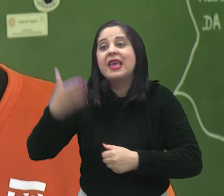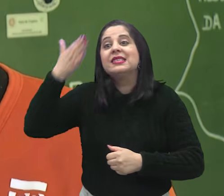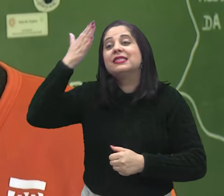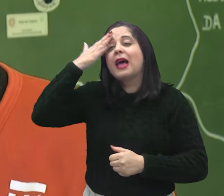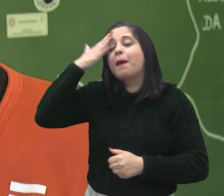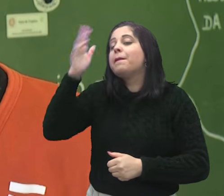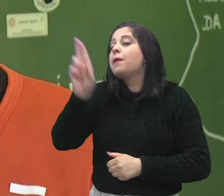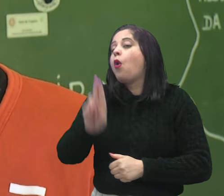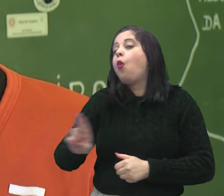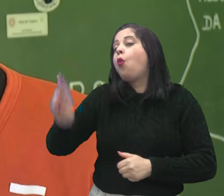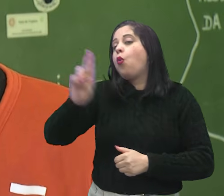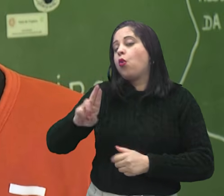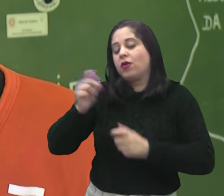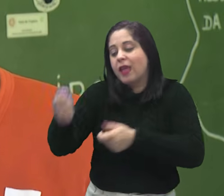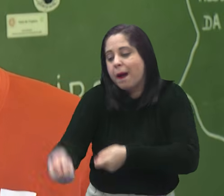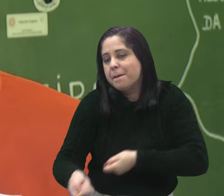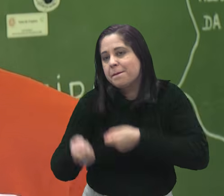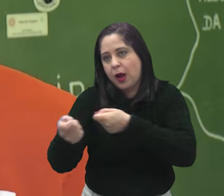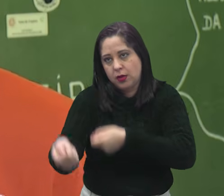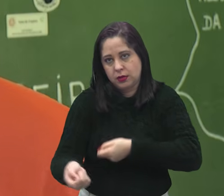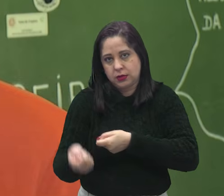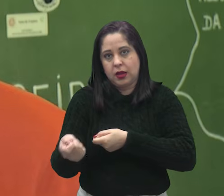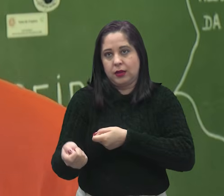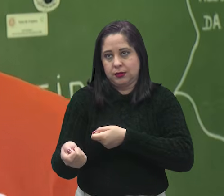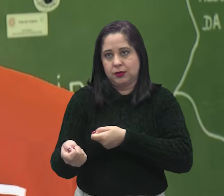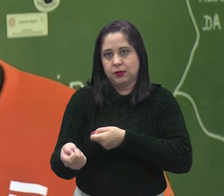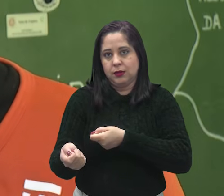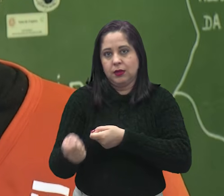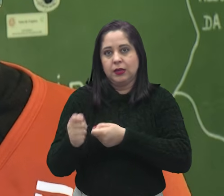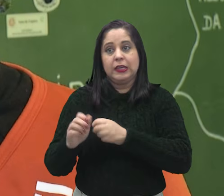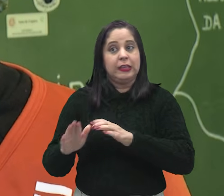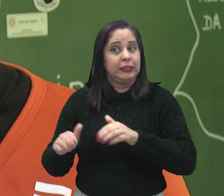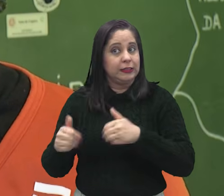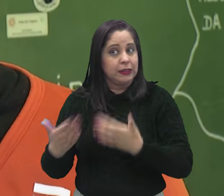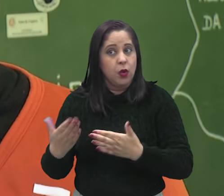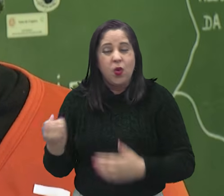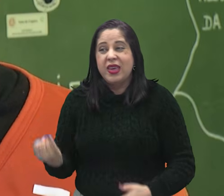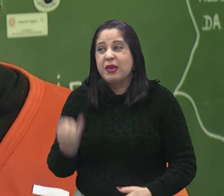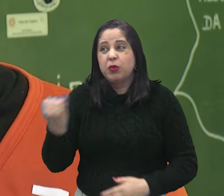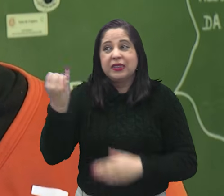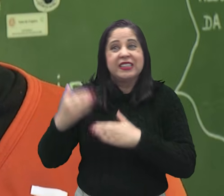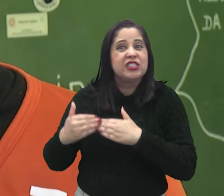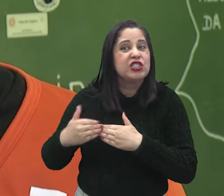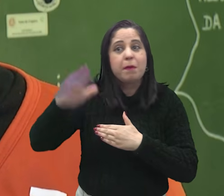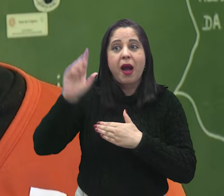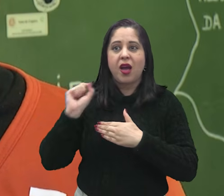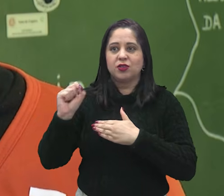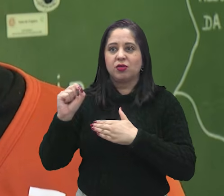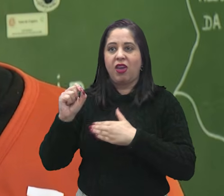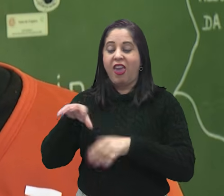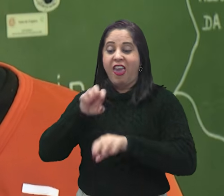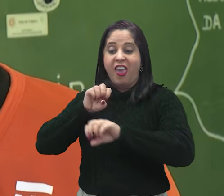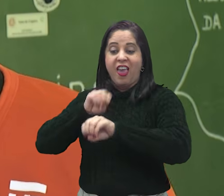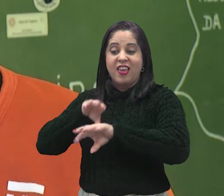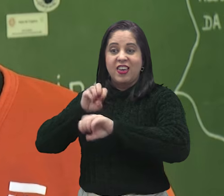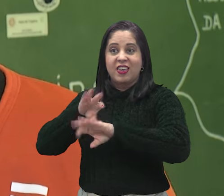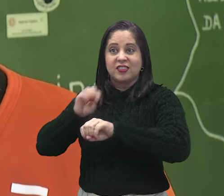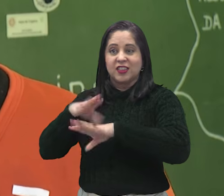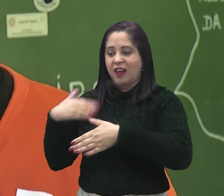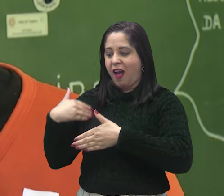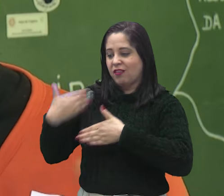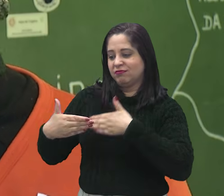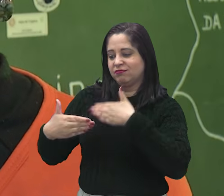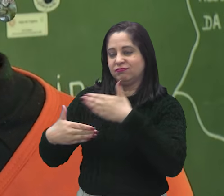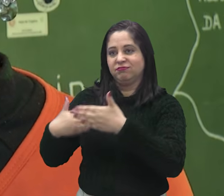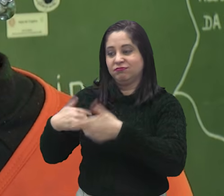transmissão, né, o que nos importa é a transmissão desse patrimônio. E eu vou ensinar uma pessoa a usar a enxada com a enxada em